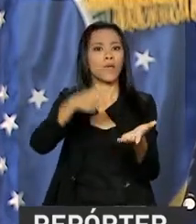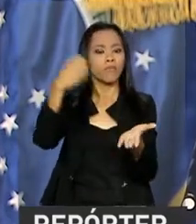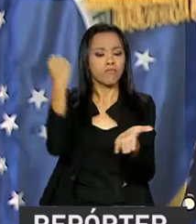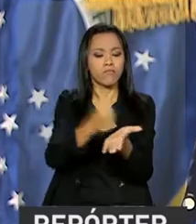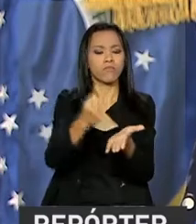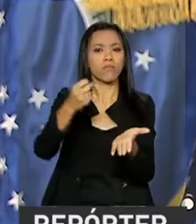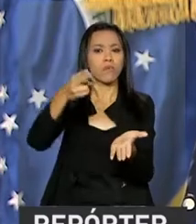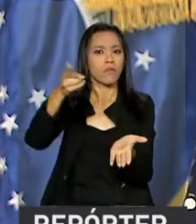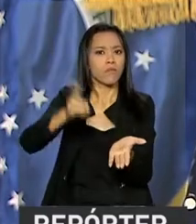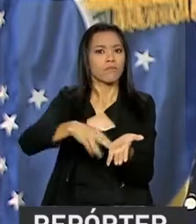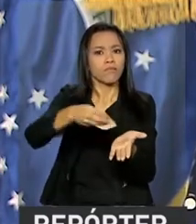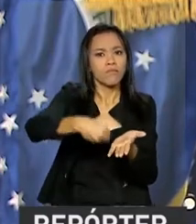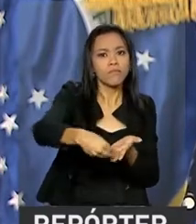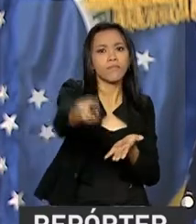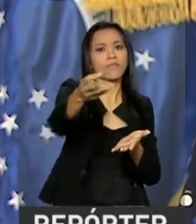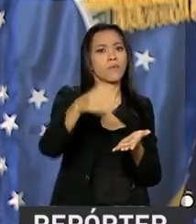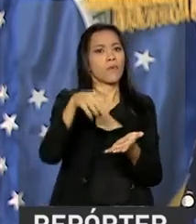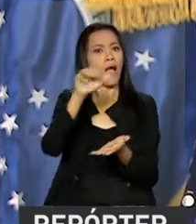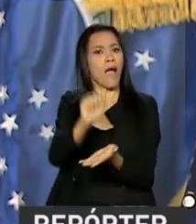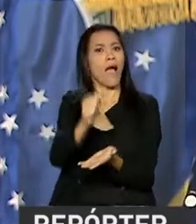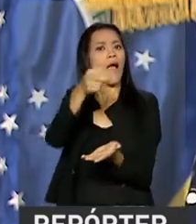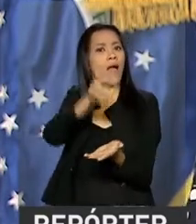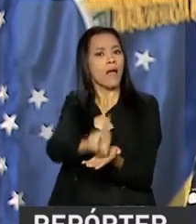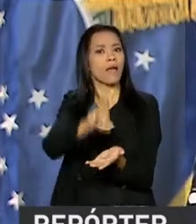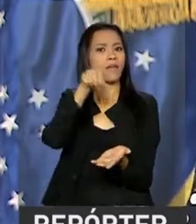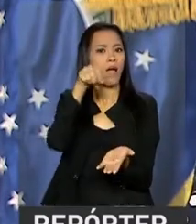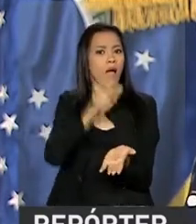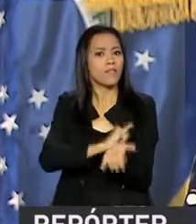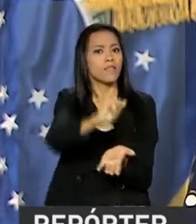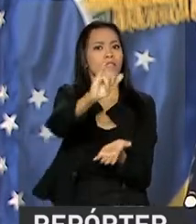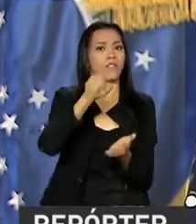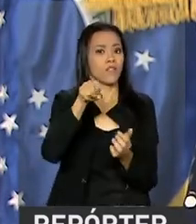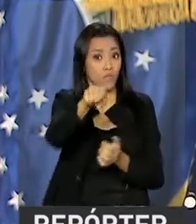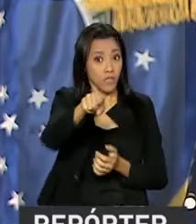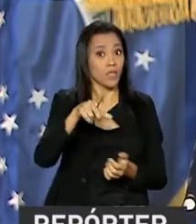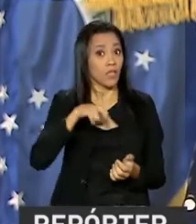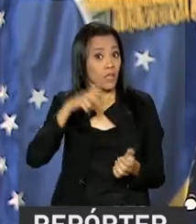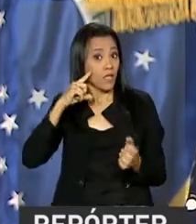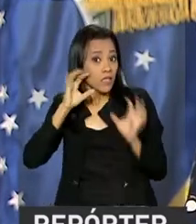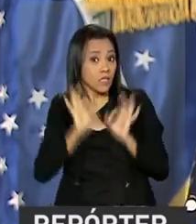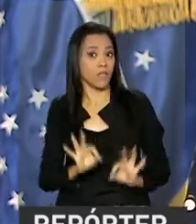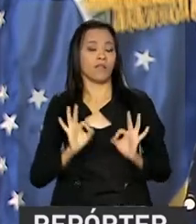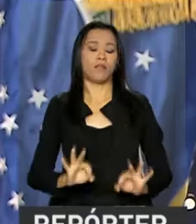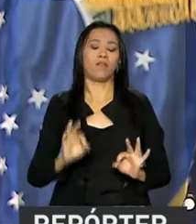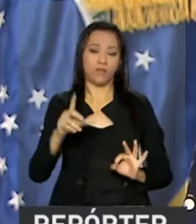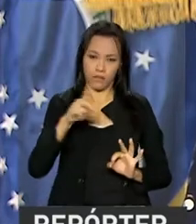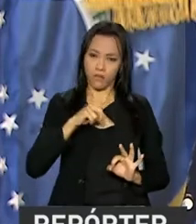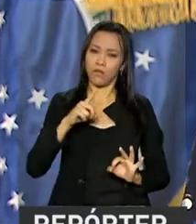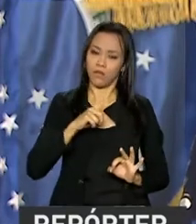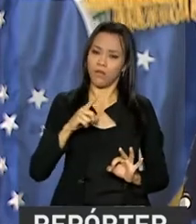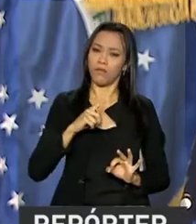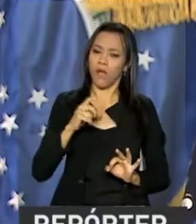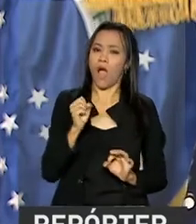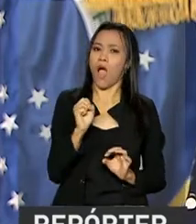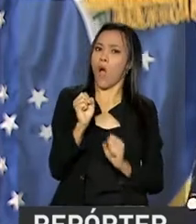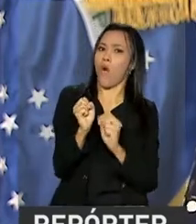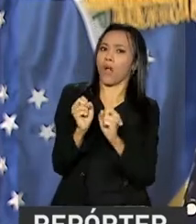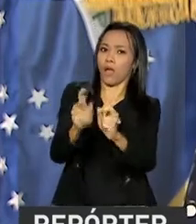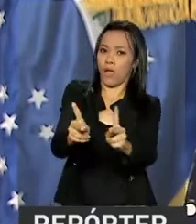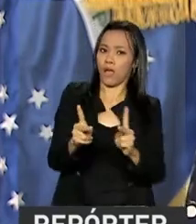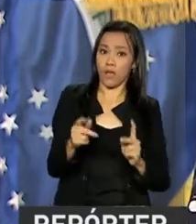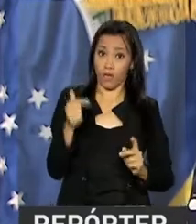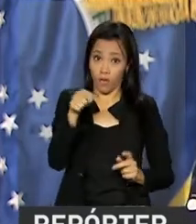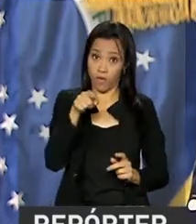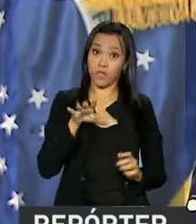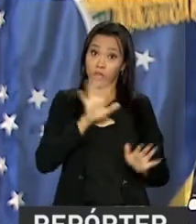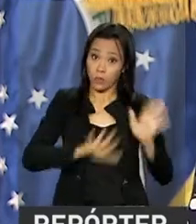registre e agora recebi aquilo para que você possa é ter certeza de que recebeu alguma coisa do governo então esse tipo de cuidado